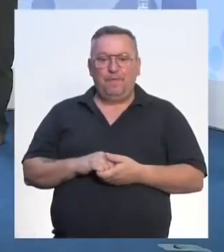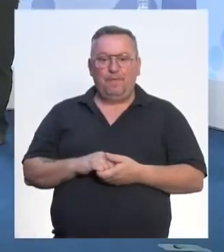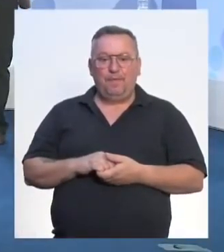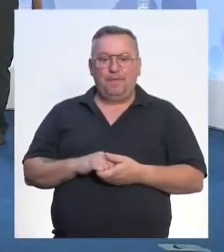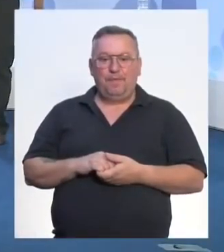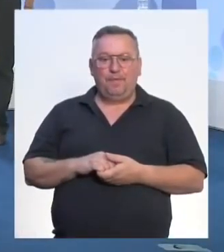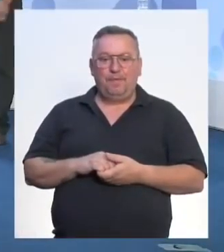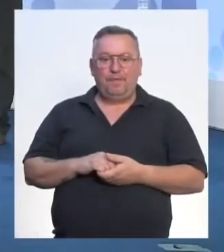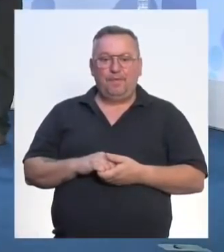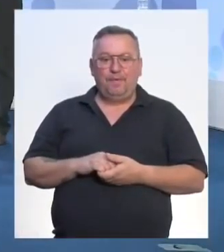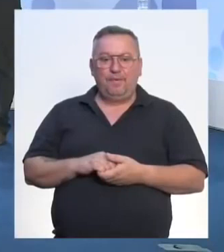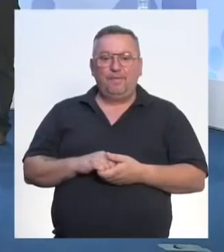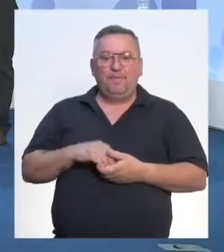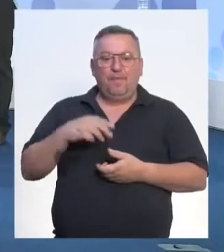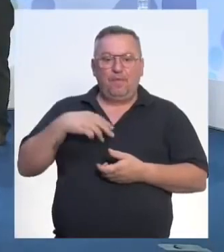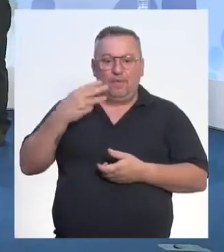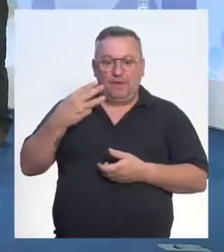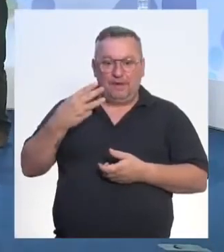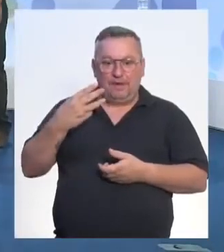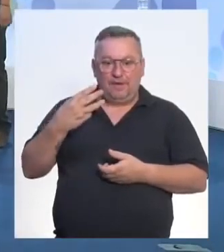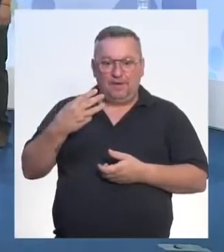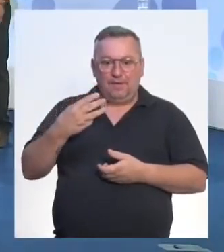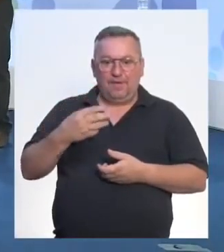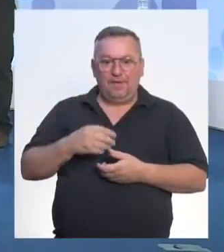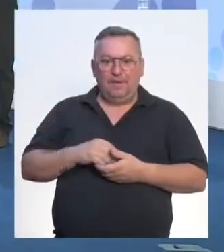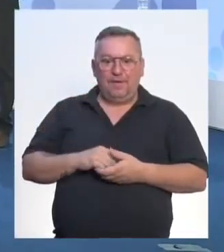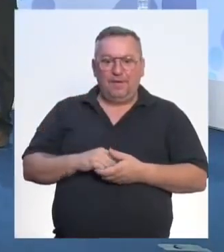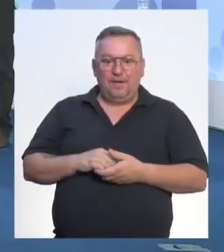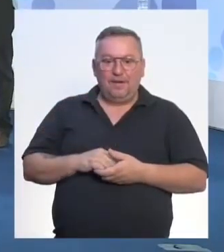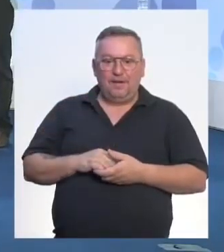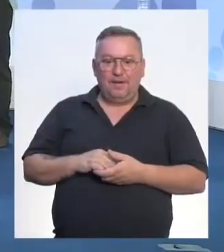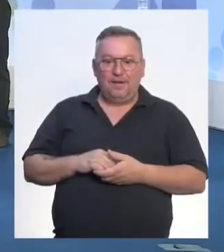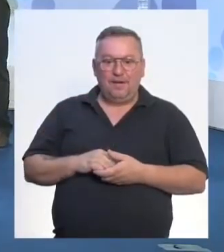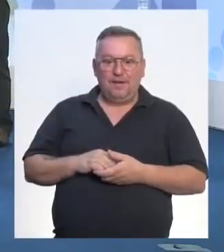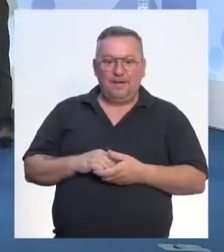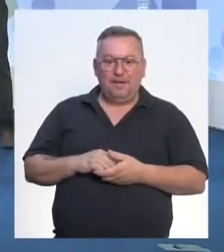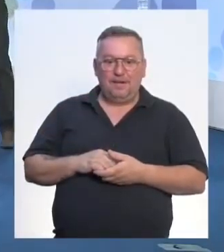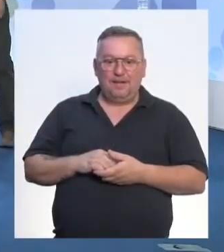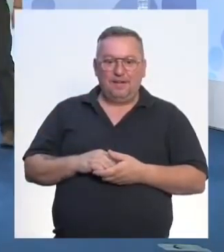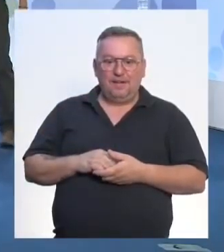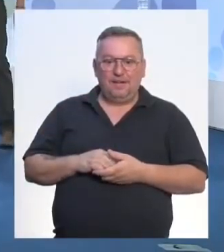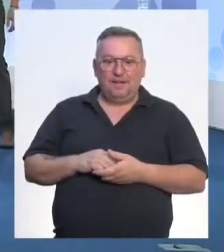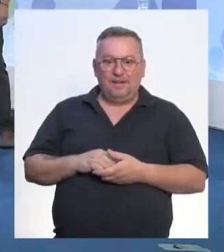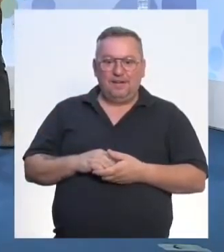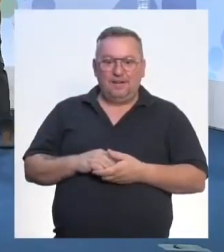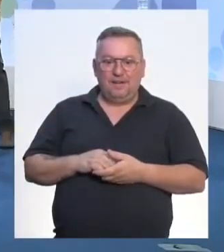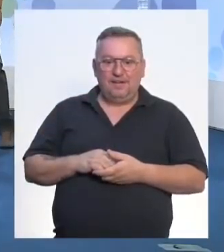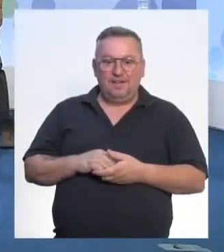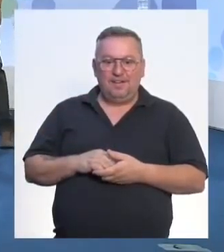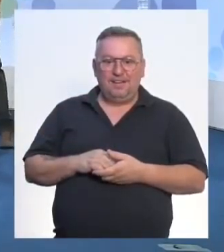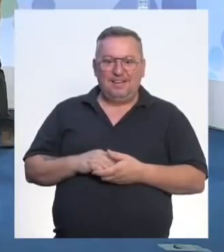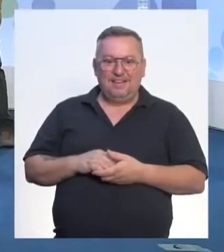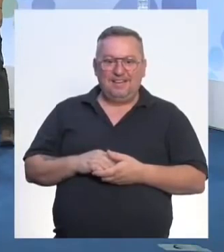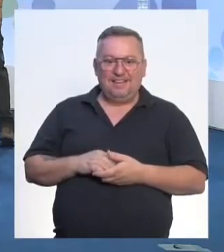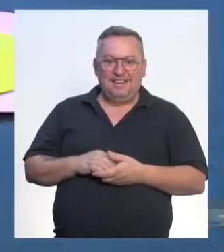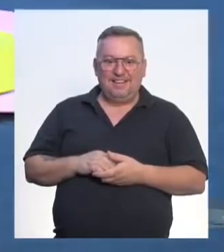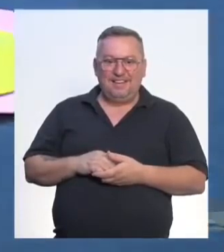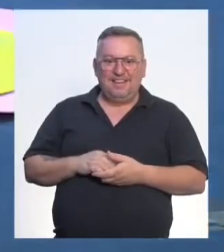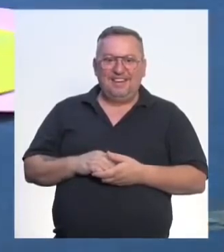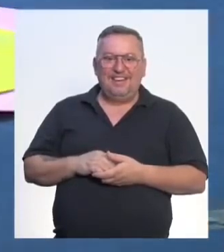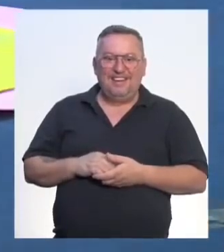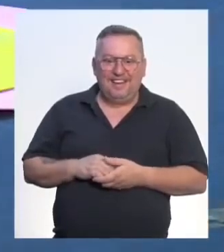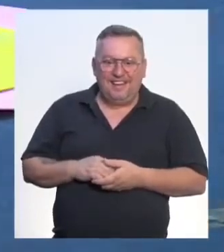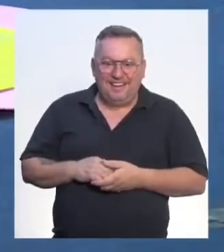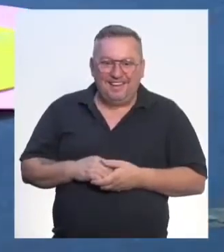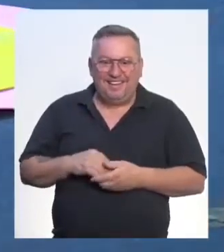Vamos lá. Então, Ok. eu tô com 3 aqui. Ó, tô na marca. Vai queimar, hein? Vamos lá. Esse Jonas.